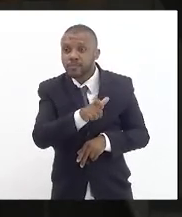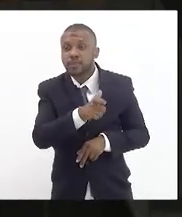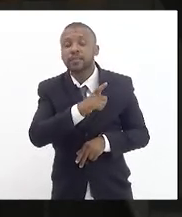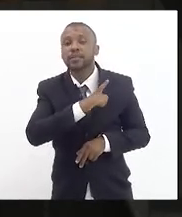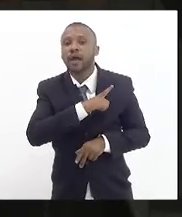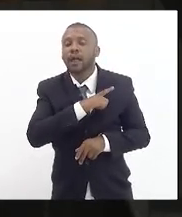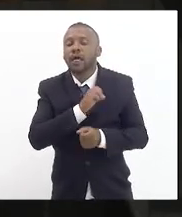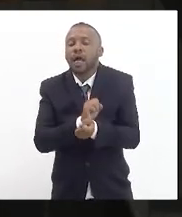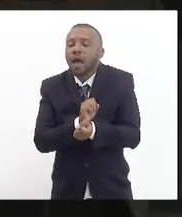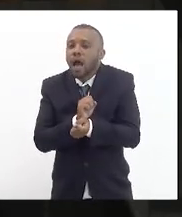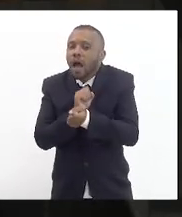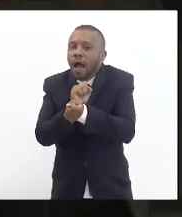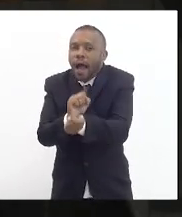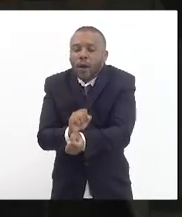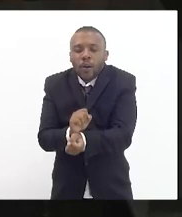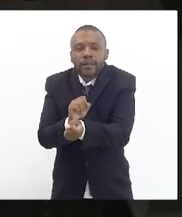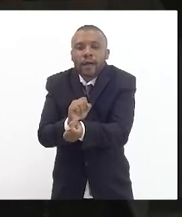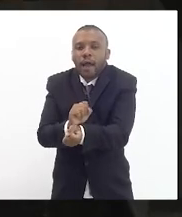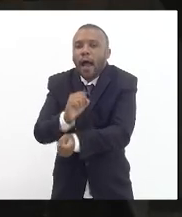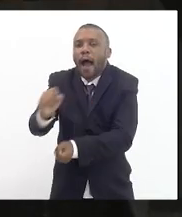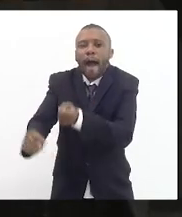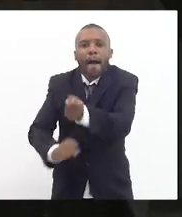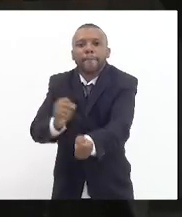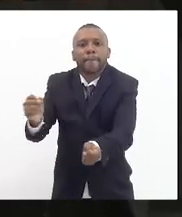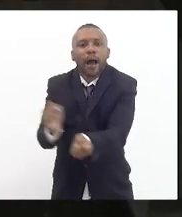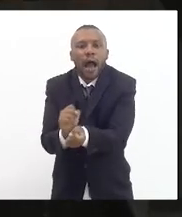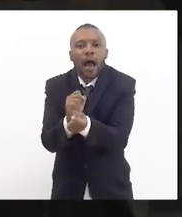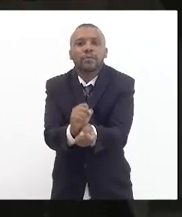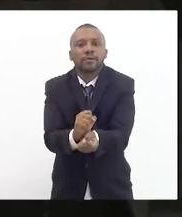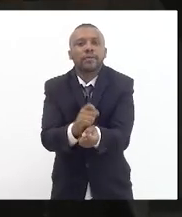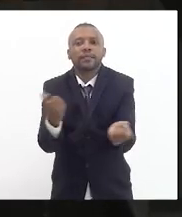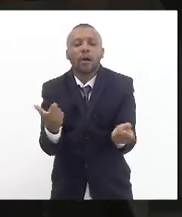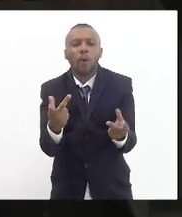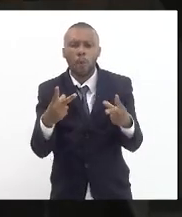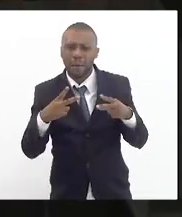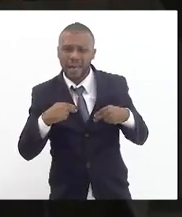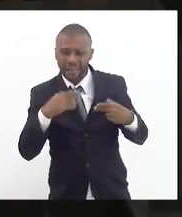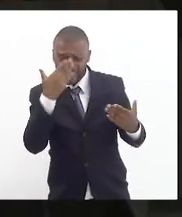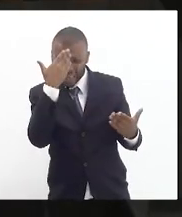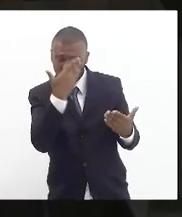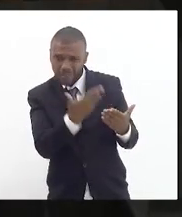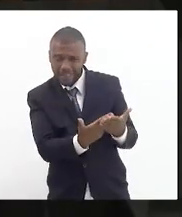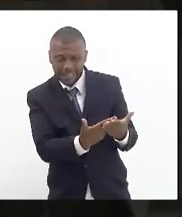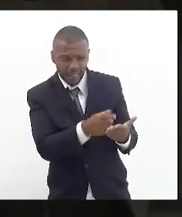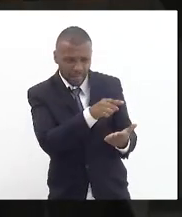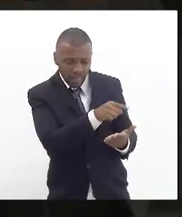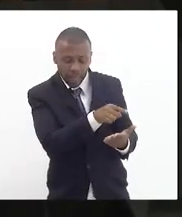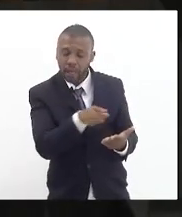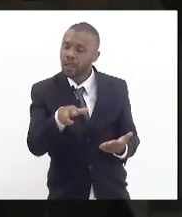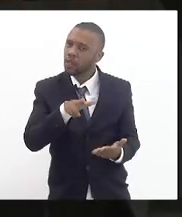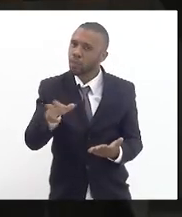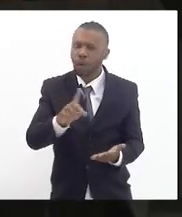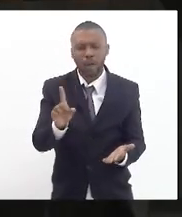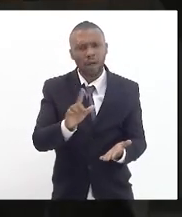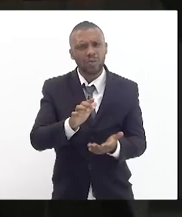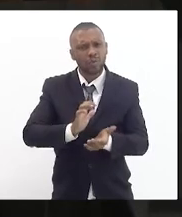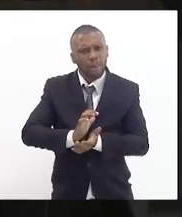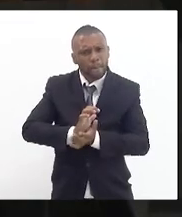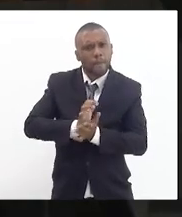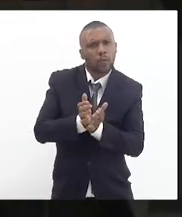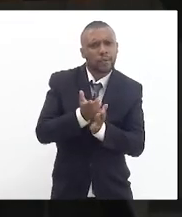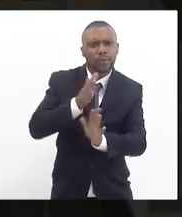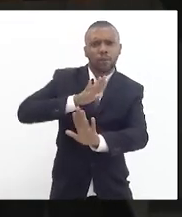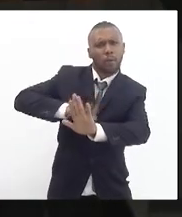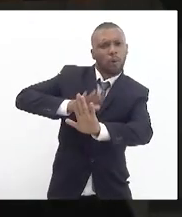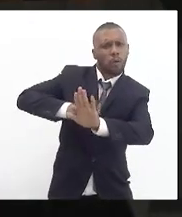veio acorrentado então isso não merece credibilidade são preconceito odioso